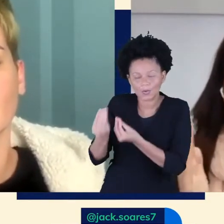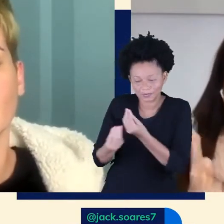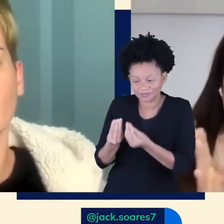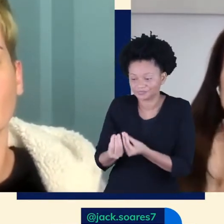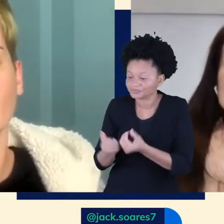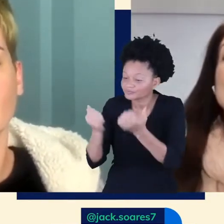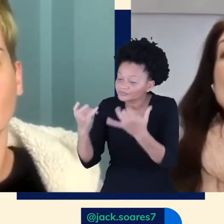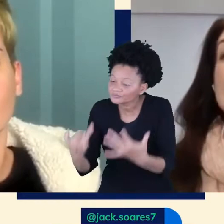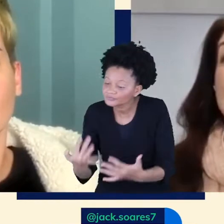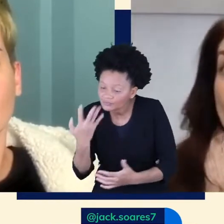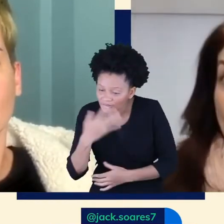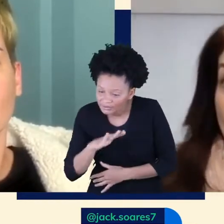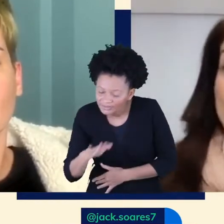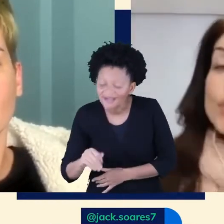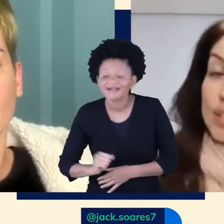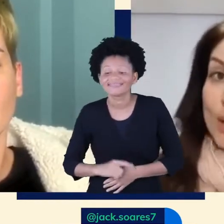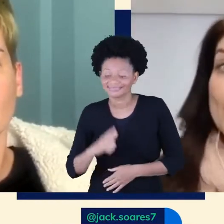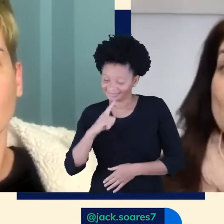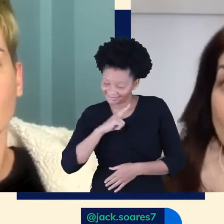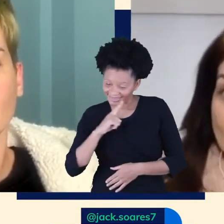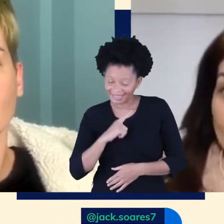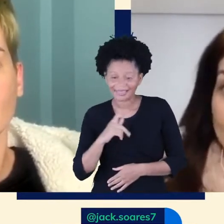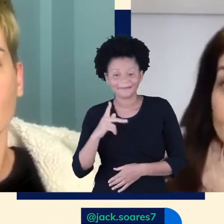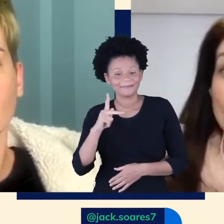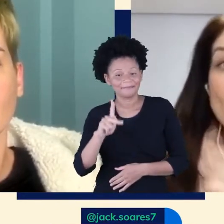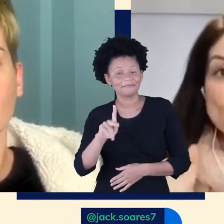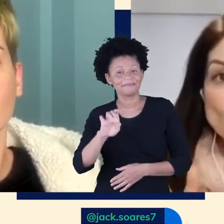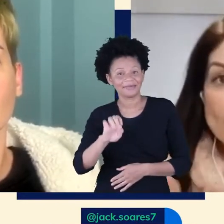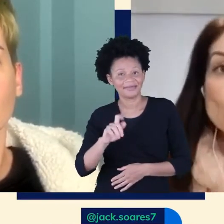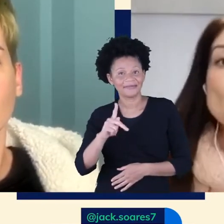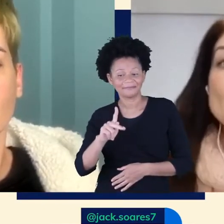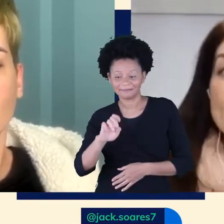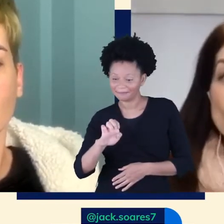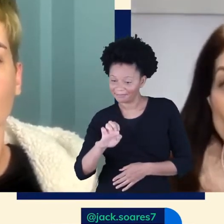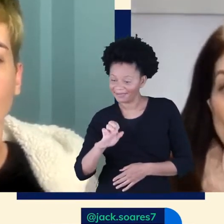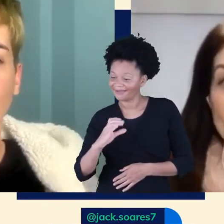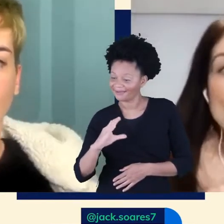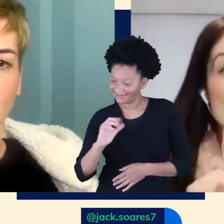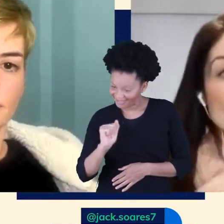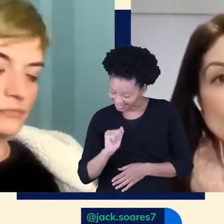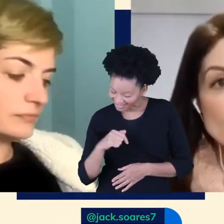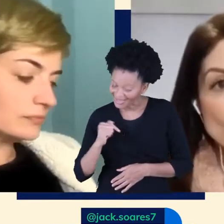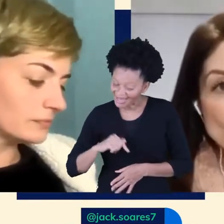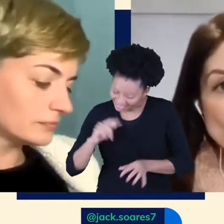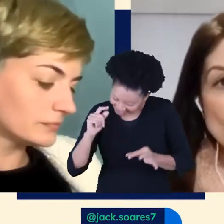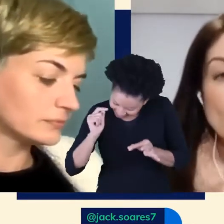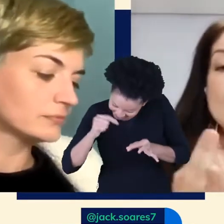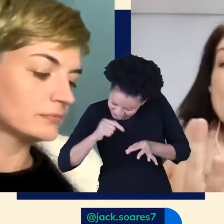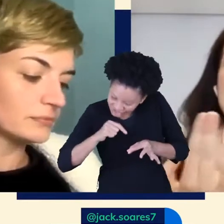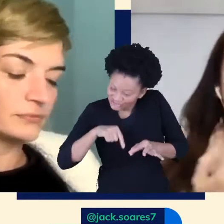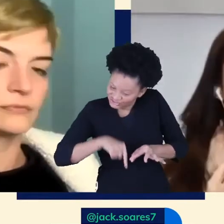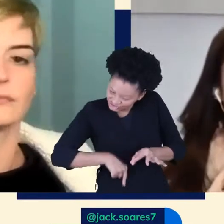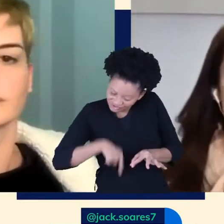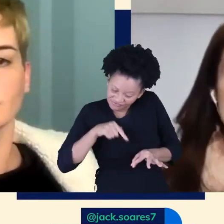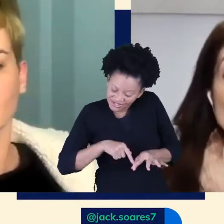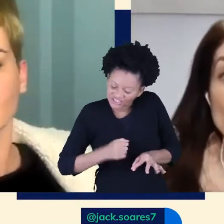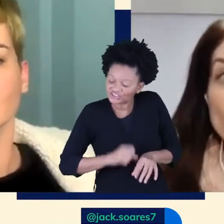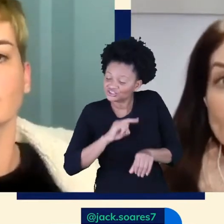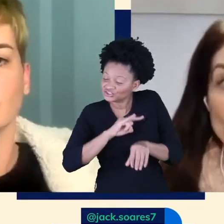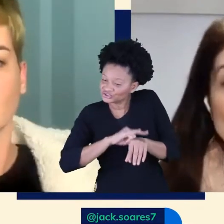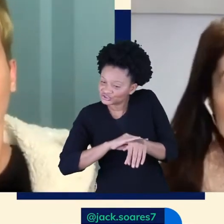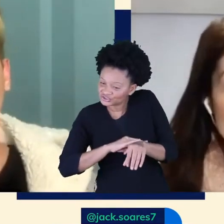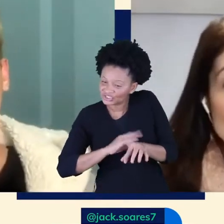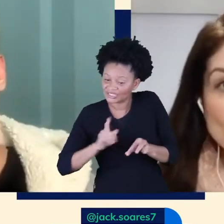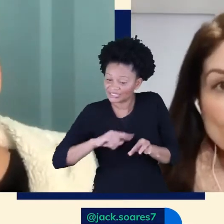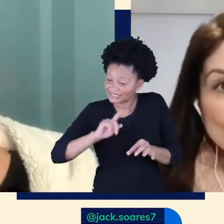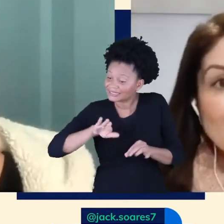falar para a criança. Você tem uma pepeca, é isso mesmo. Aí embaixo tem buraquinho por onde sai xixi. Aí embaixo tem um outro